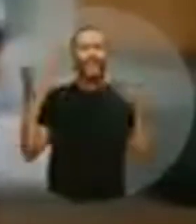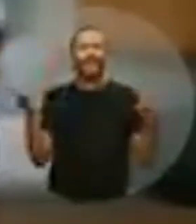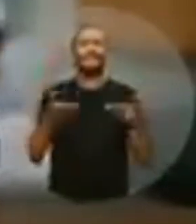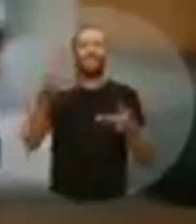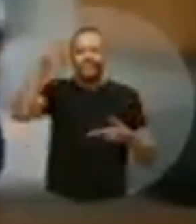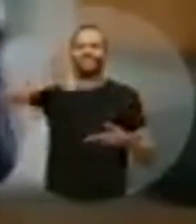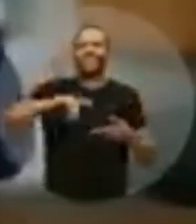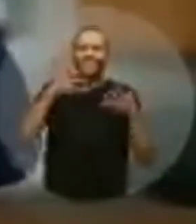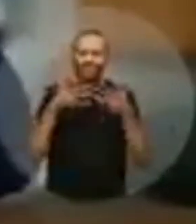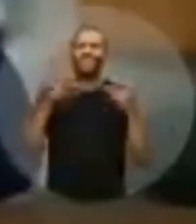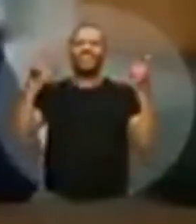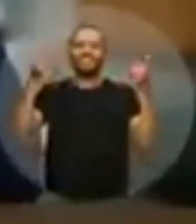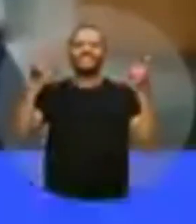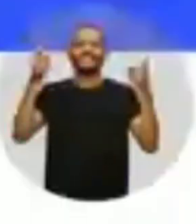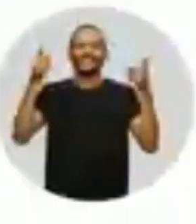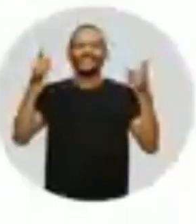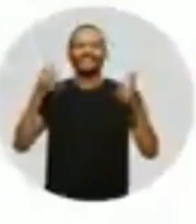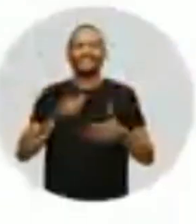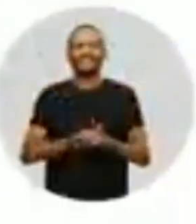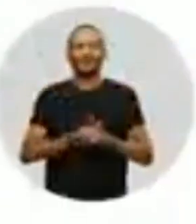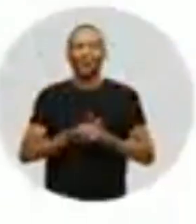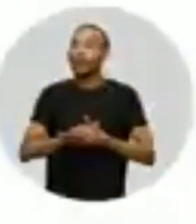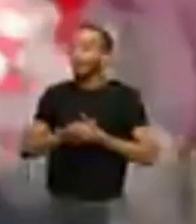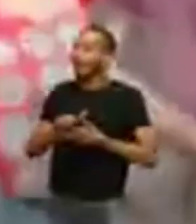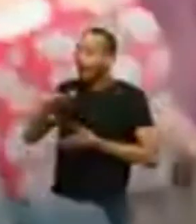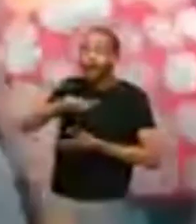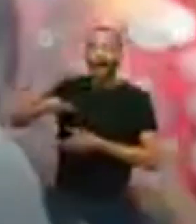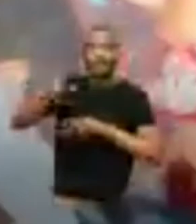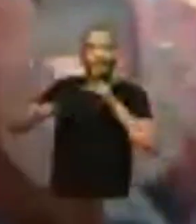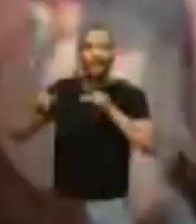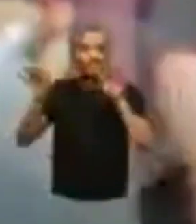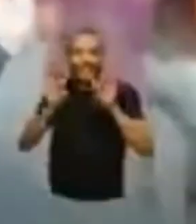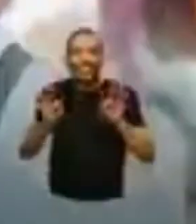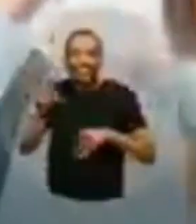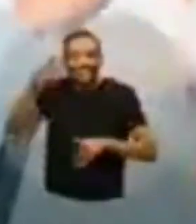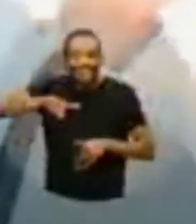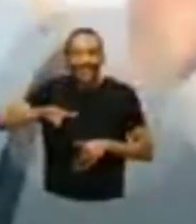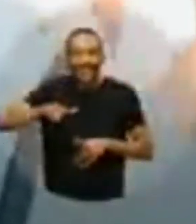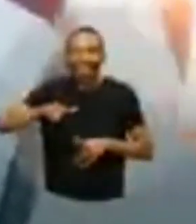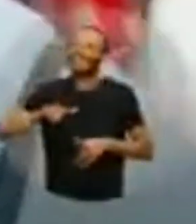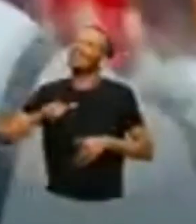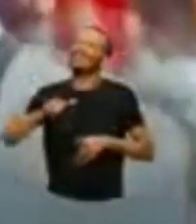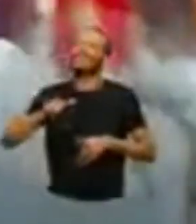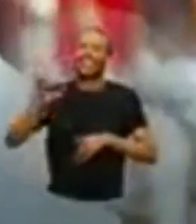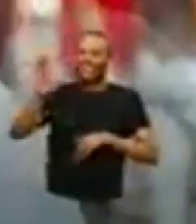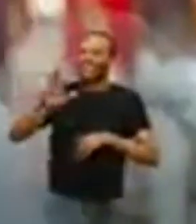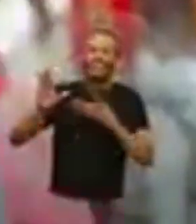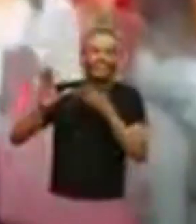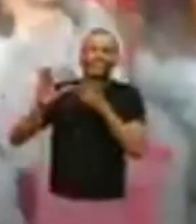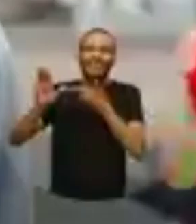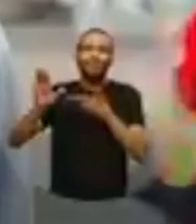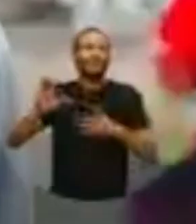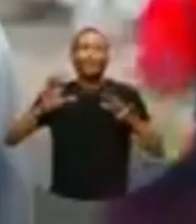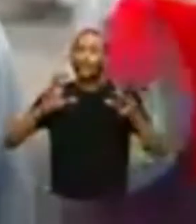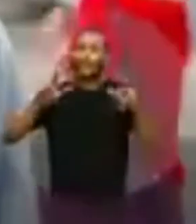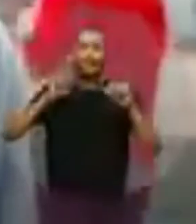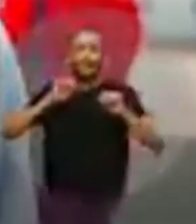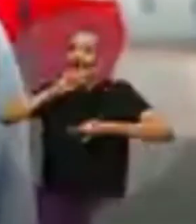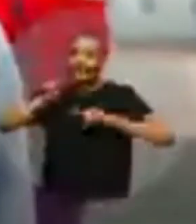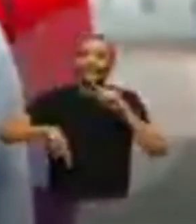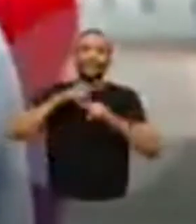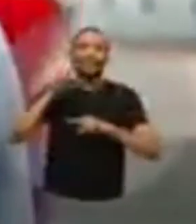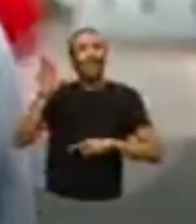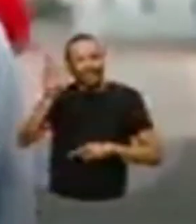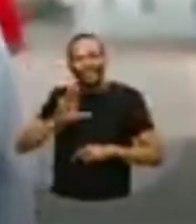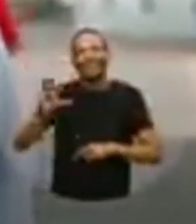vez e vamos fazer melhor. Pro povo voltar a ser feliz de novo, gente, é Lula. Esse país tem tudo